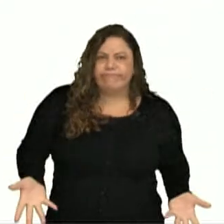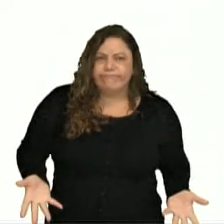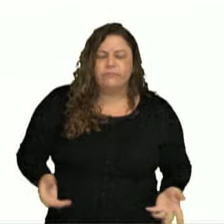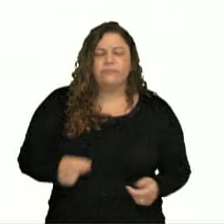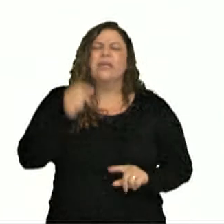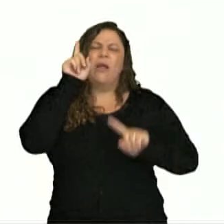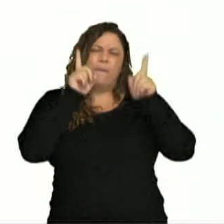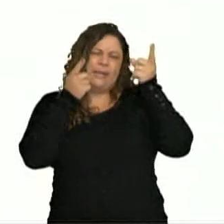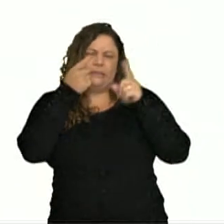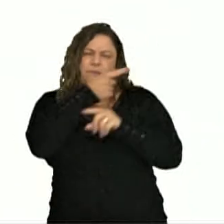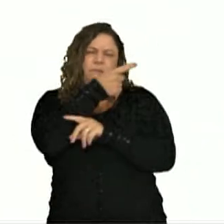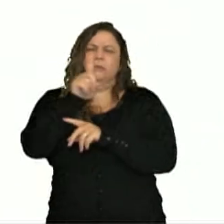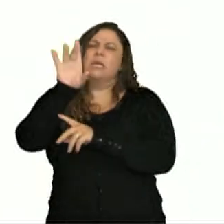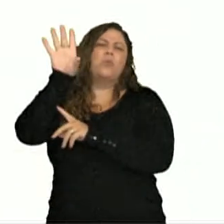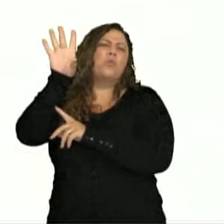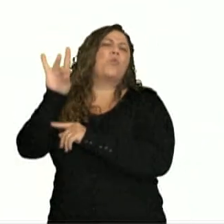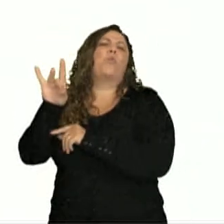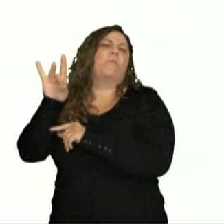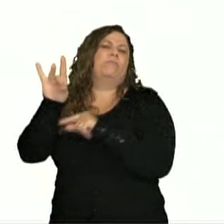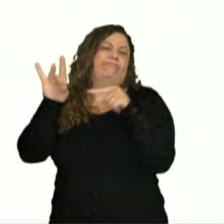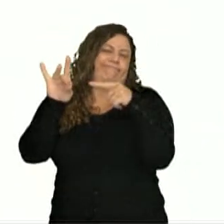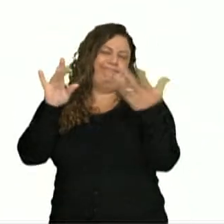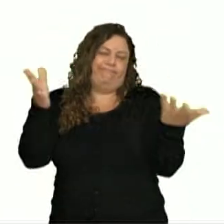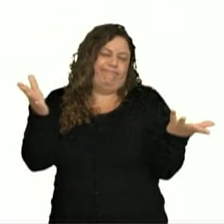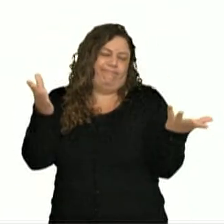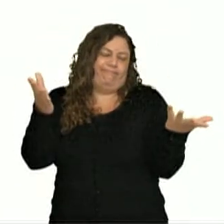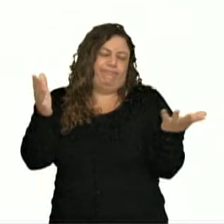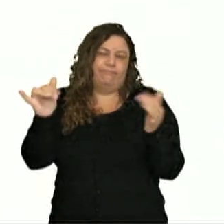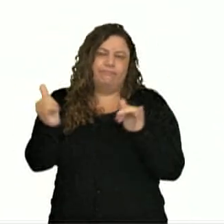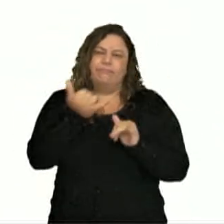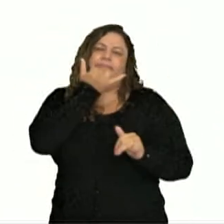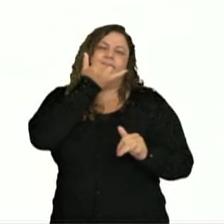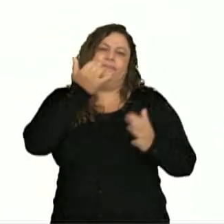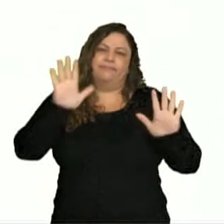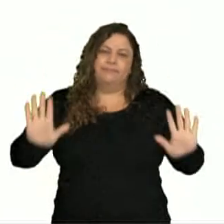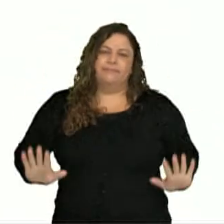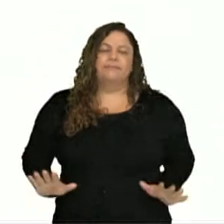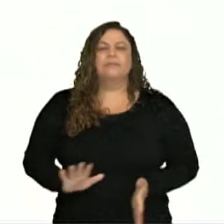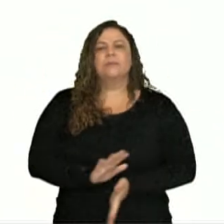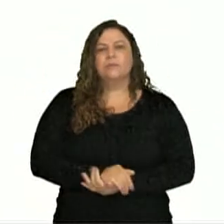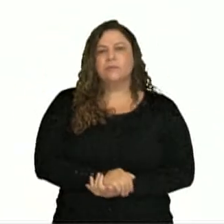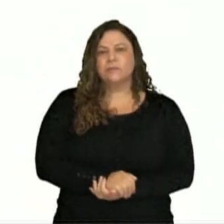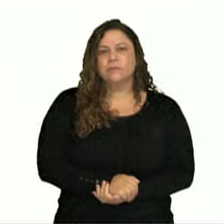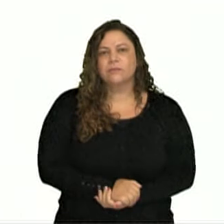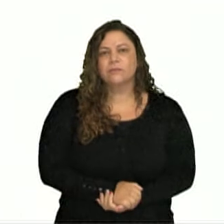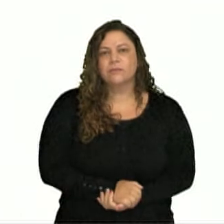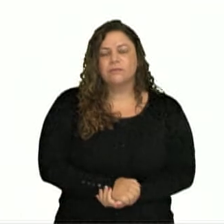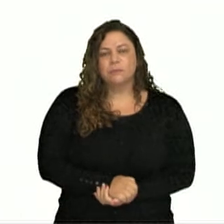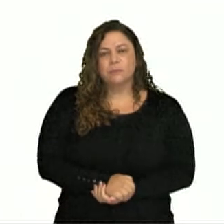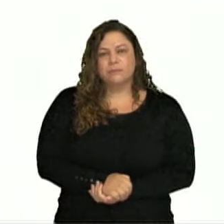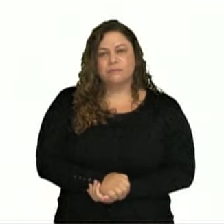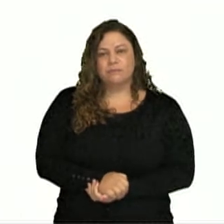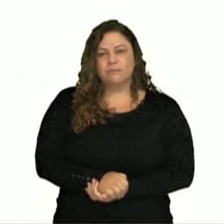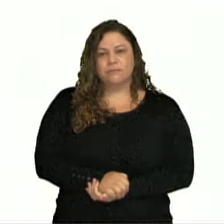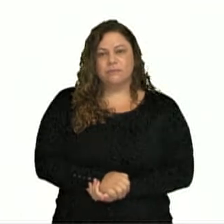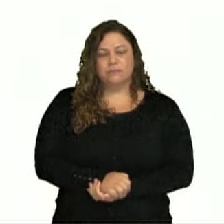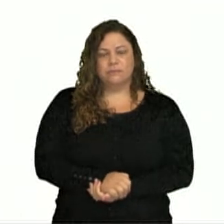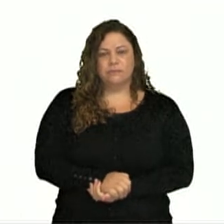né? Elas não colam, não convencem. Nunca compres estes produtos, pues são malos para la